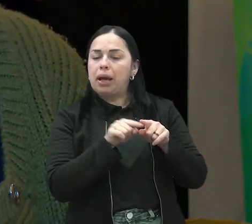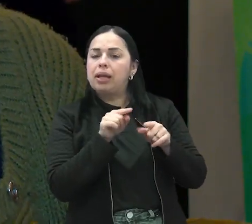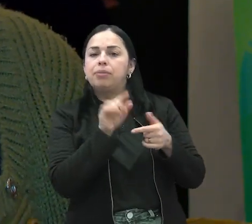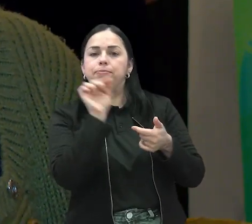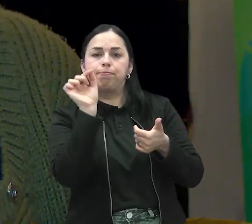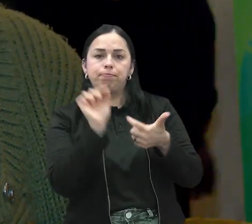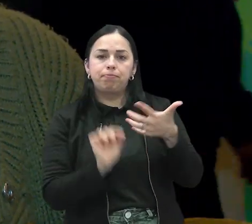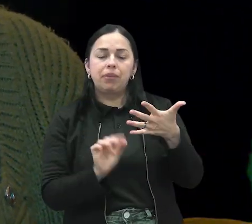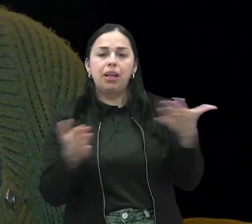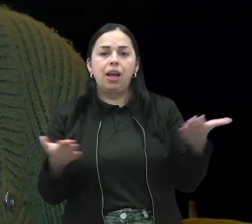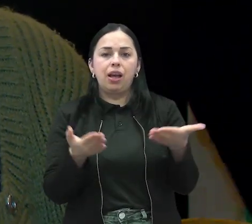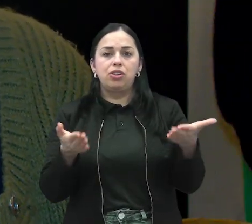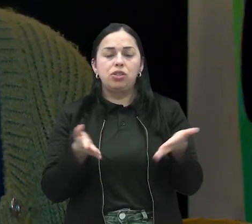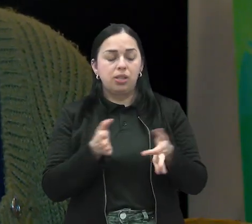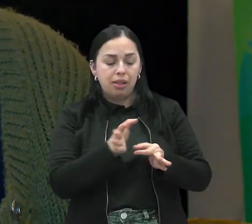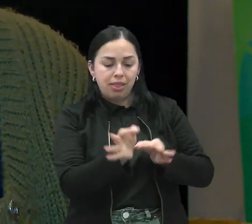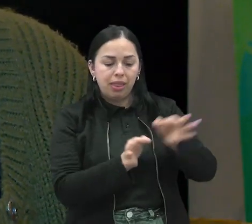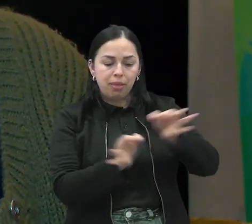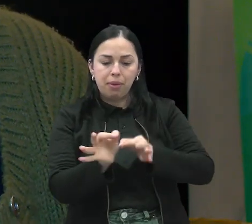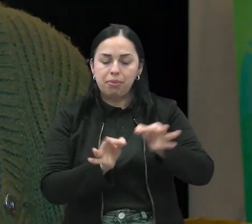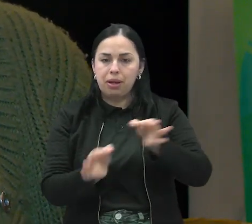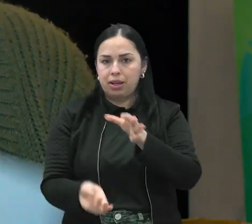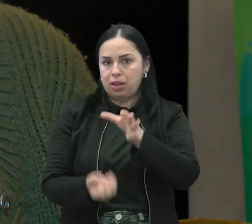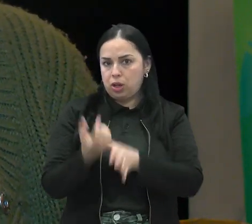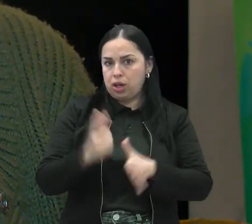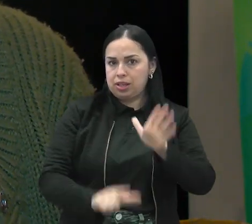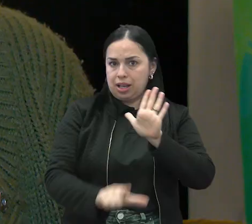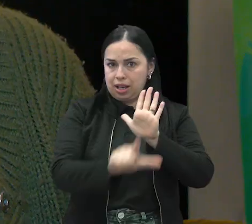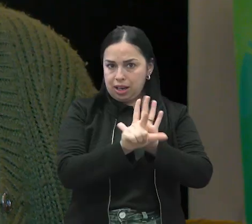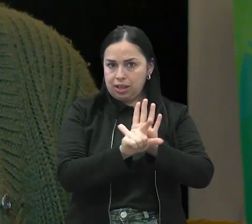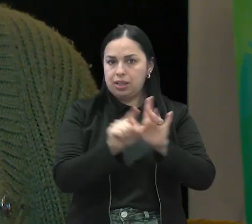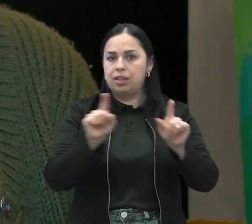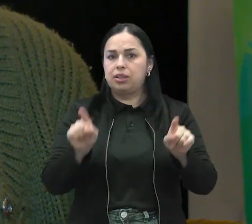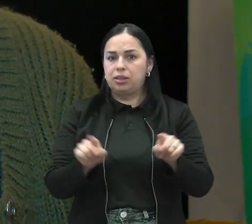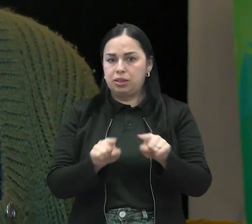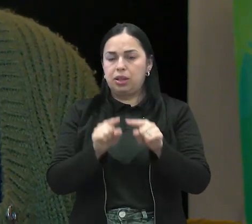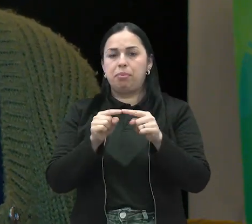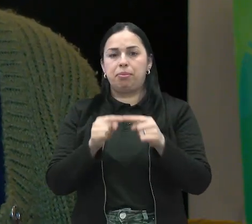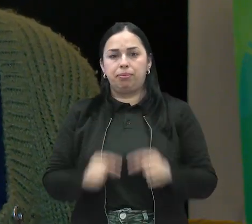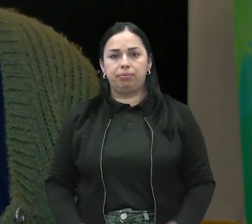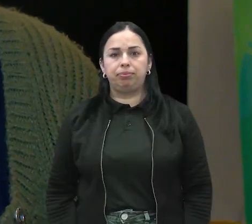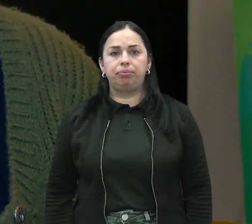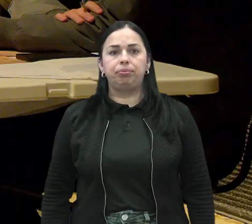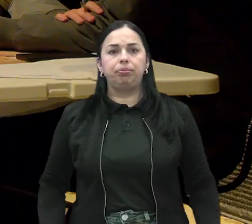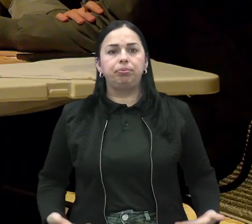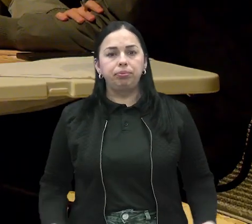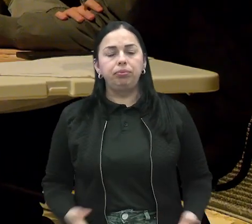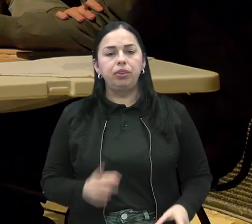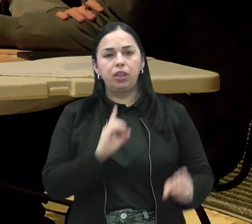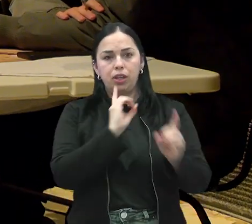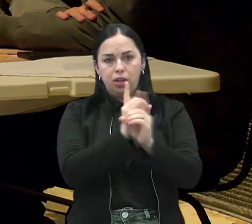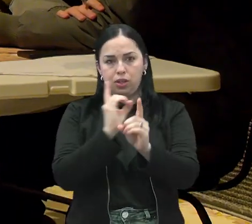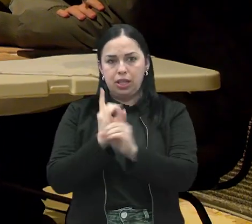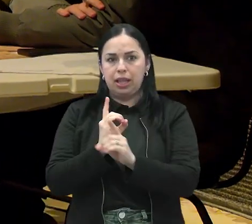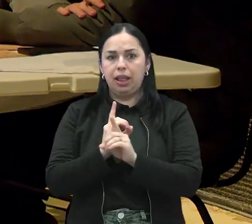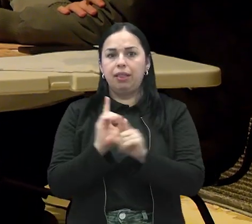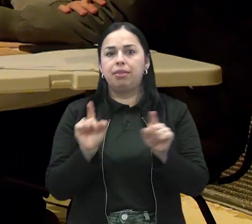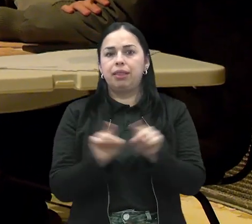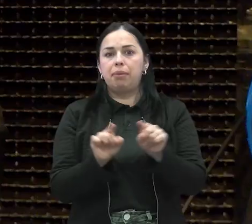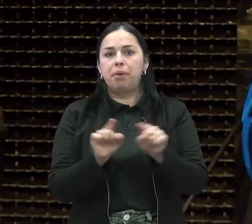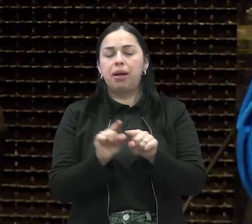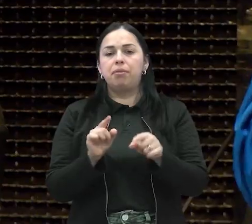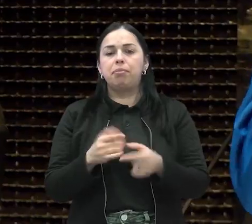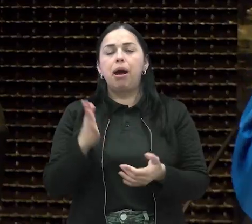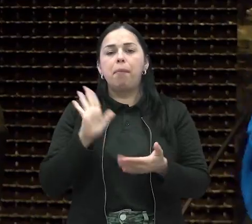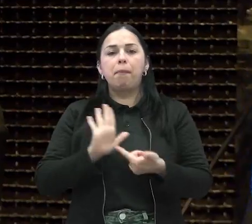está trabalhando para construir as leis do Conselho e do Plano Municipal. Os encontros serviram